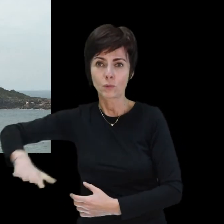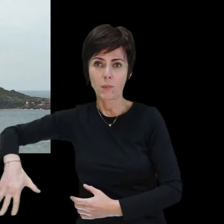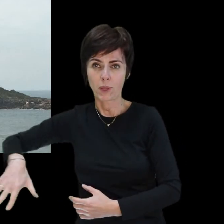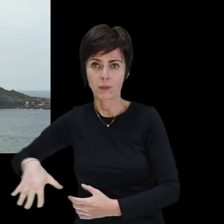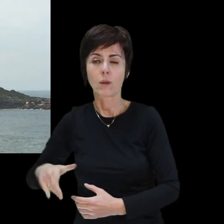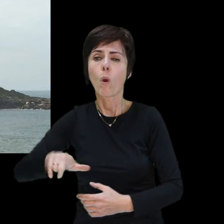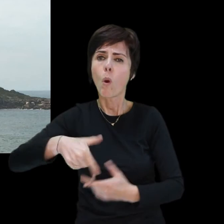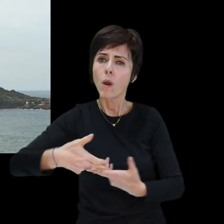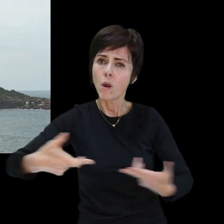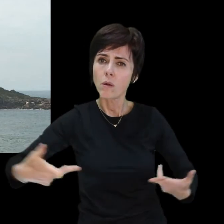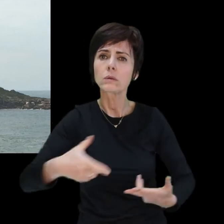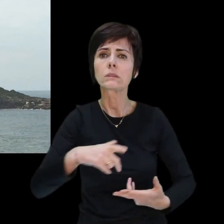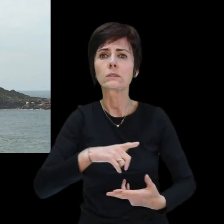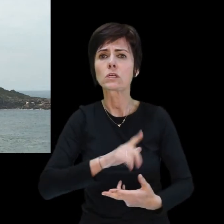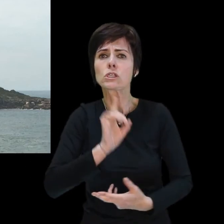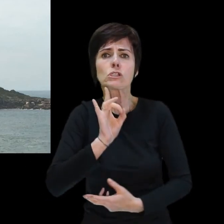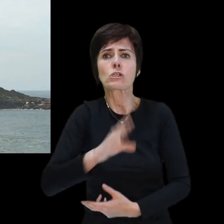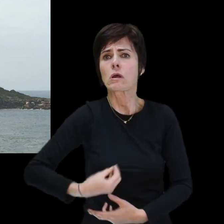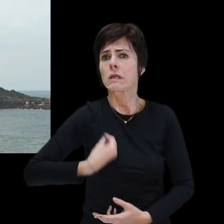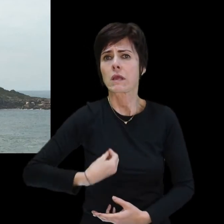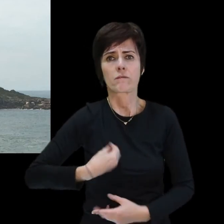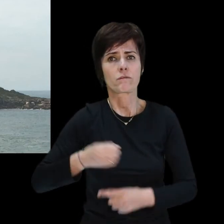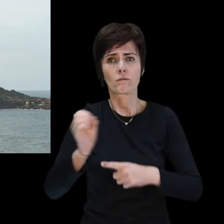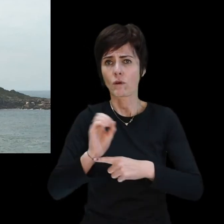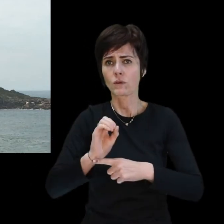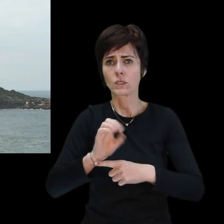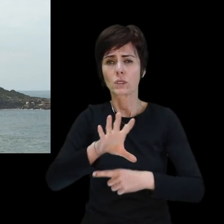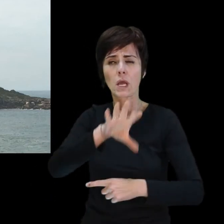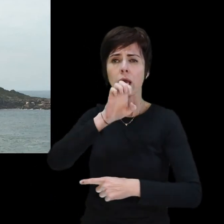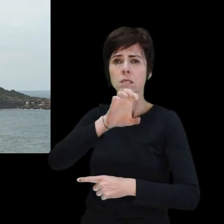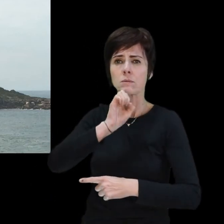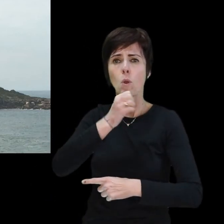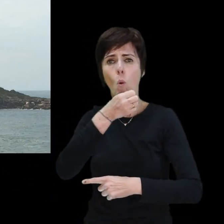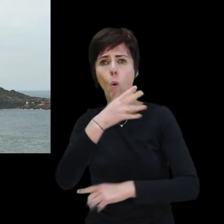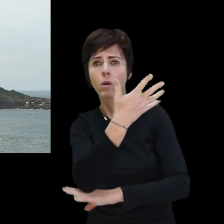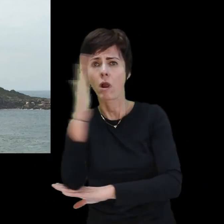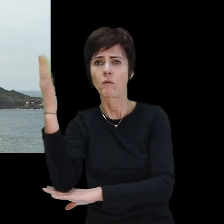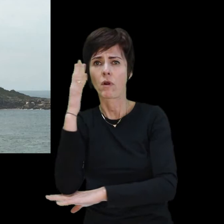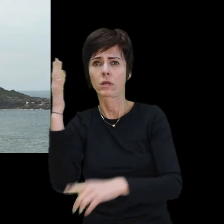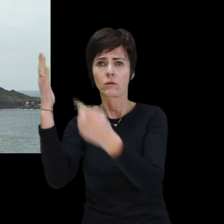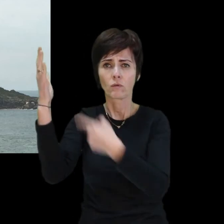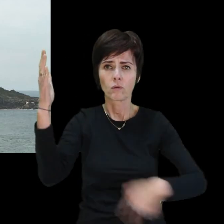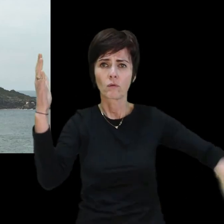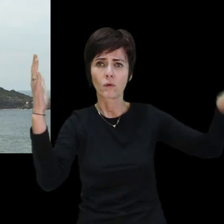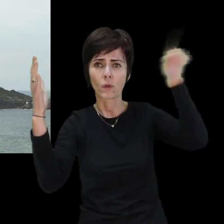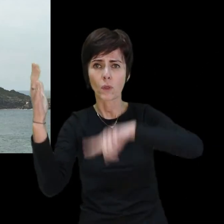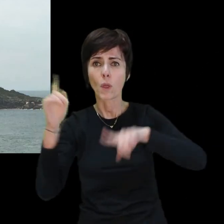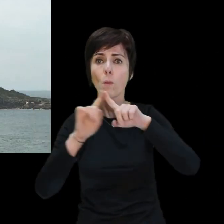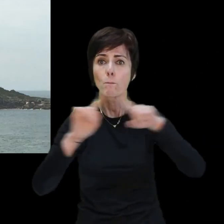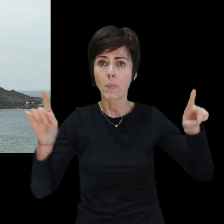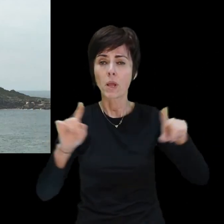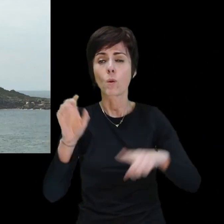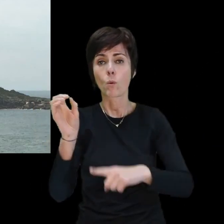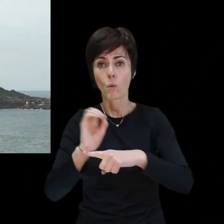está presente em outras coisas, não apenas nos organismos vivos, não apenas fazendo parte da respiração e da fotossíntese. E